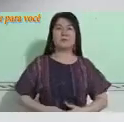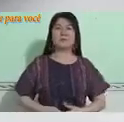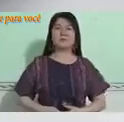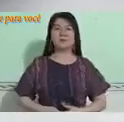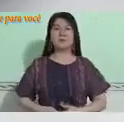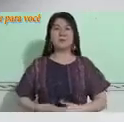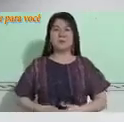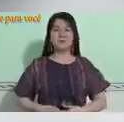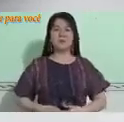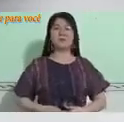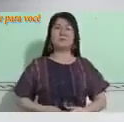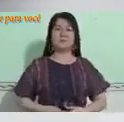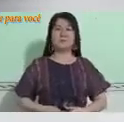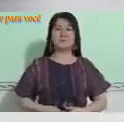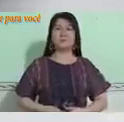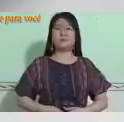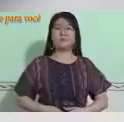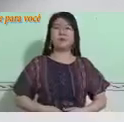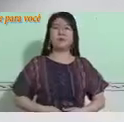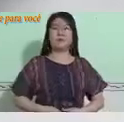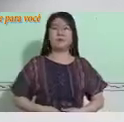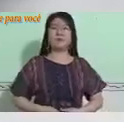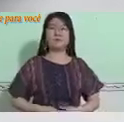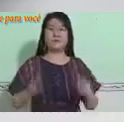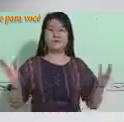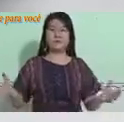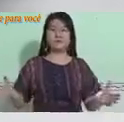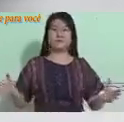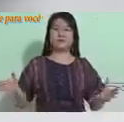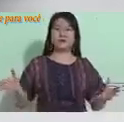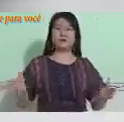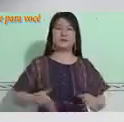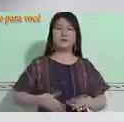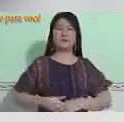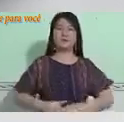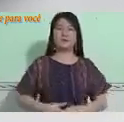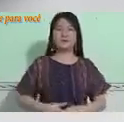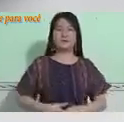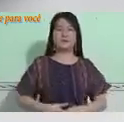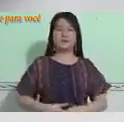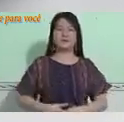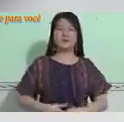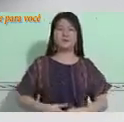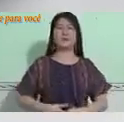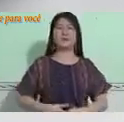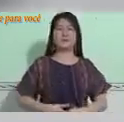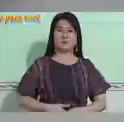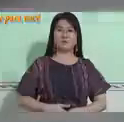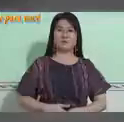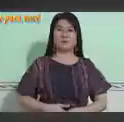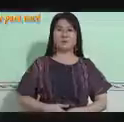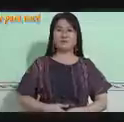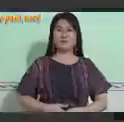Esta infecção não é considerada uma EDST, pois é provocada por uma alteração na flora vaginal normal da mulher,